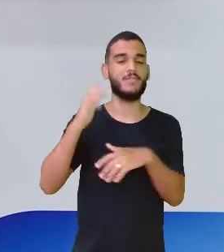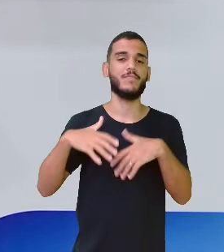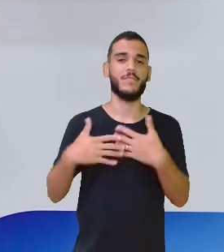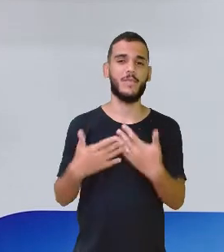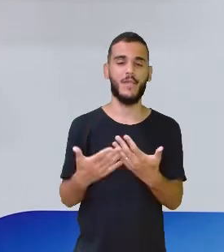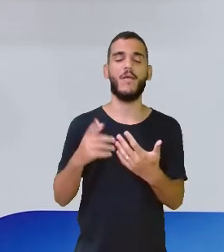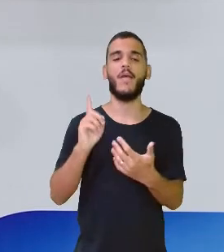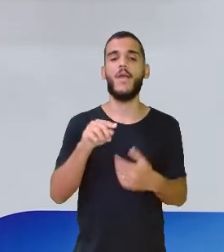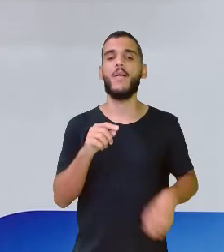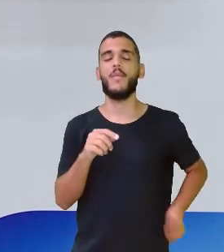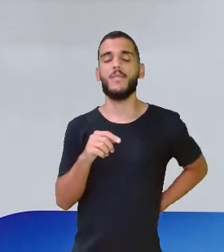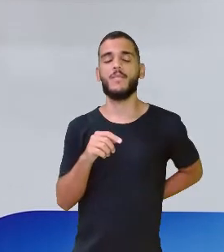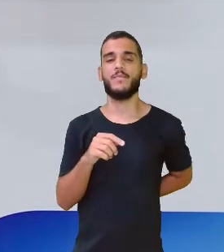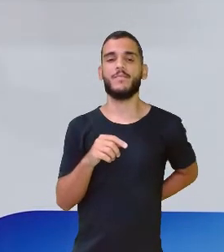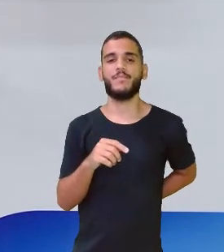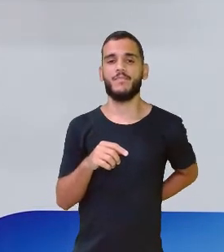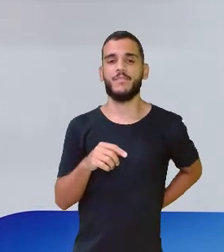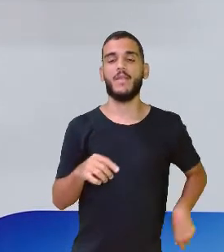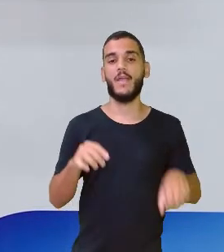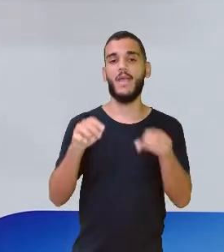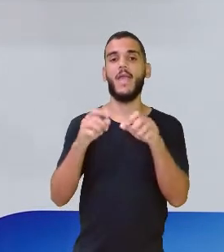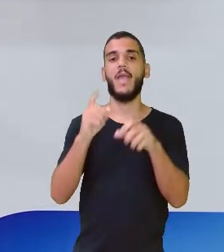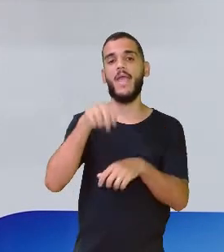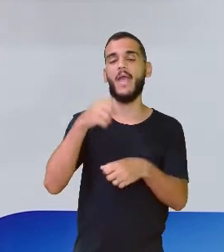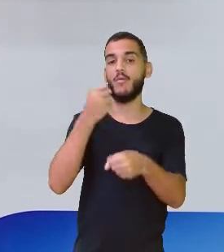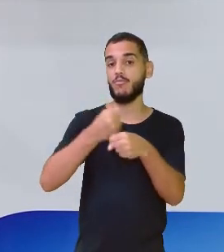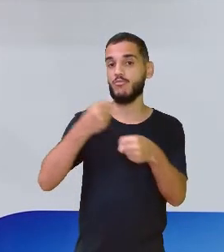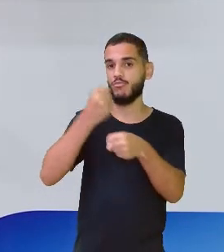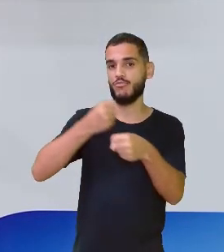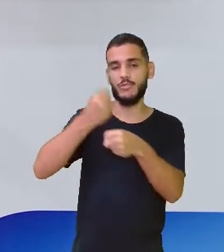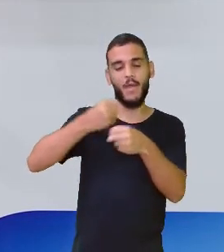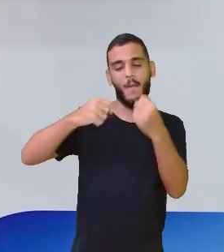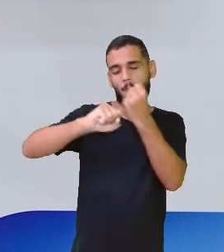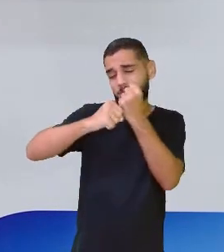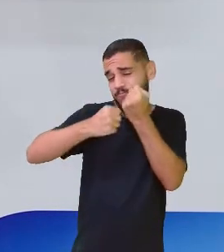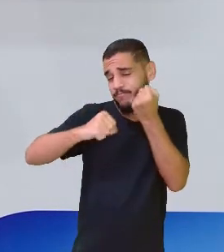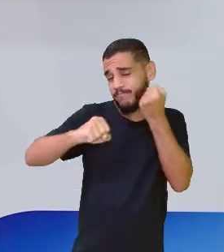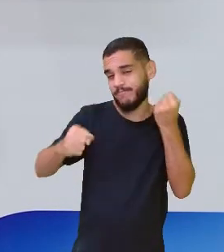proporcionalmente falando, era a maior estrutura, né, ali do engenho,